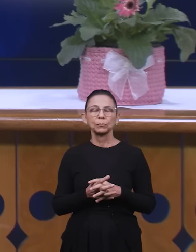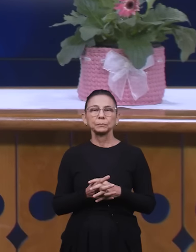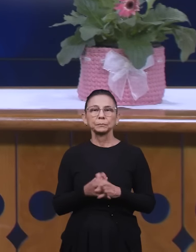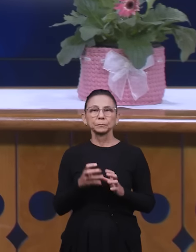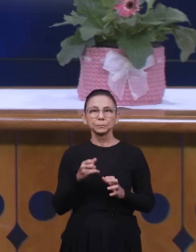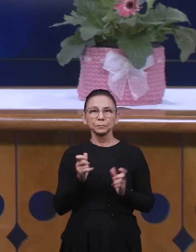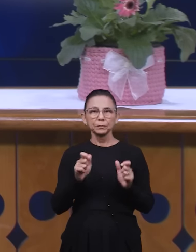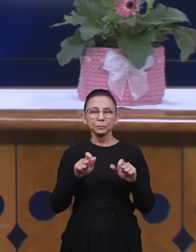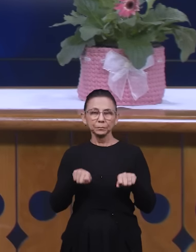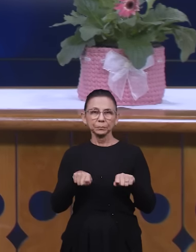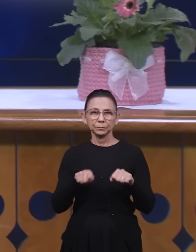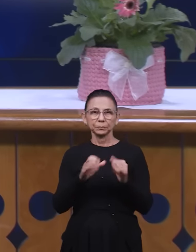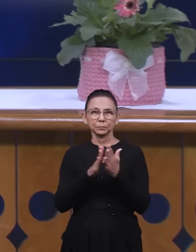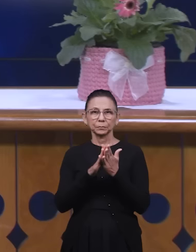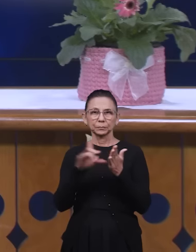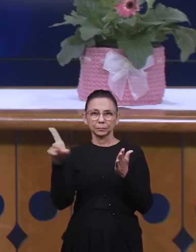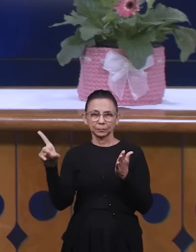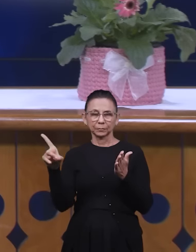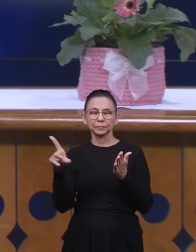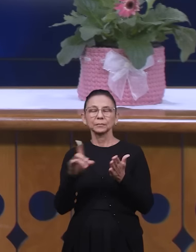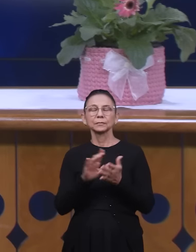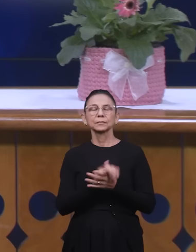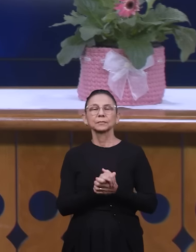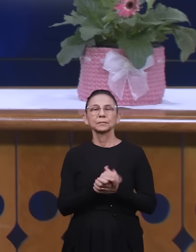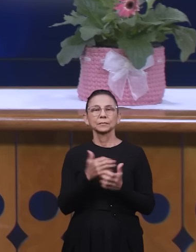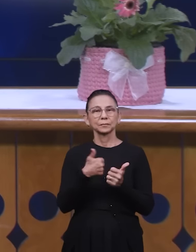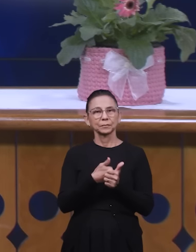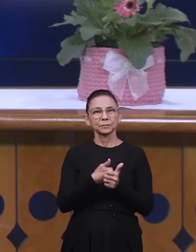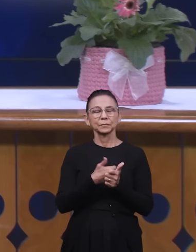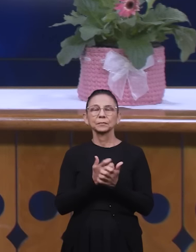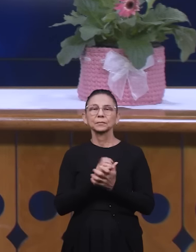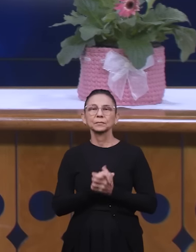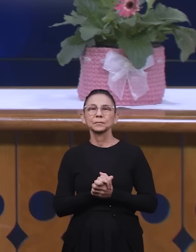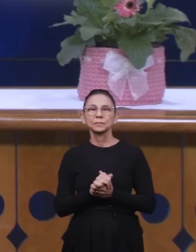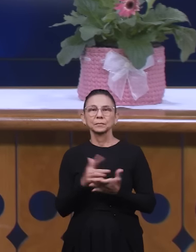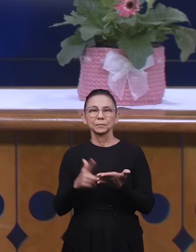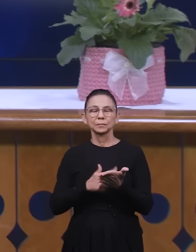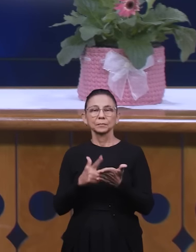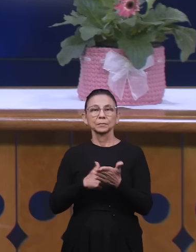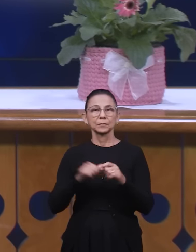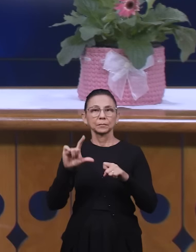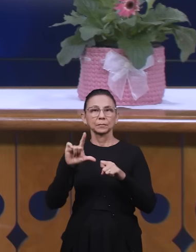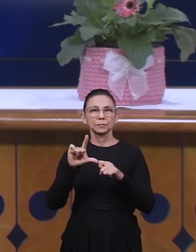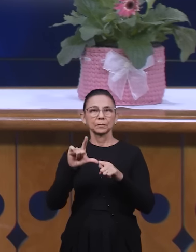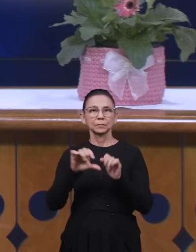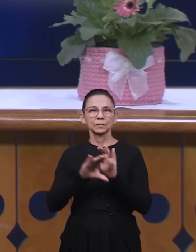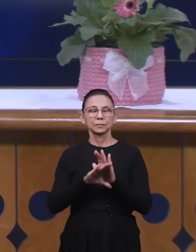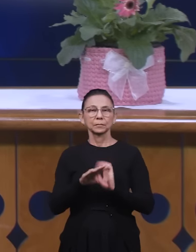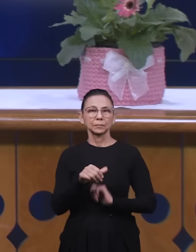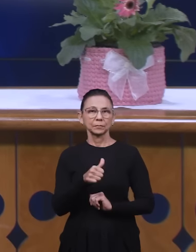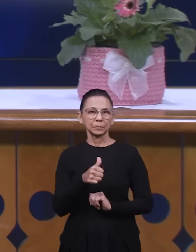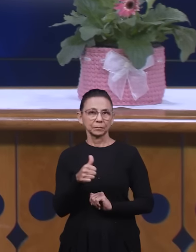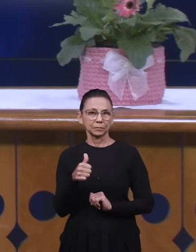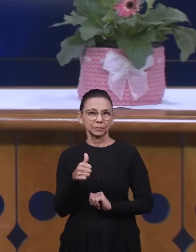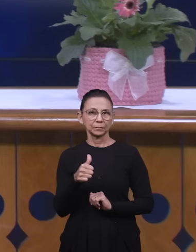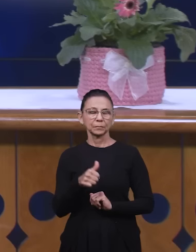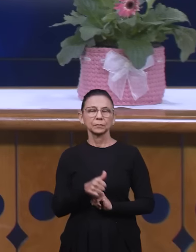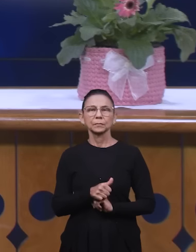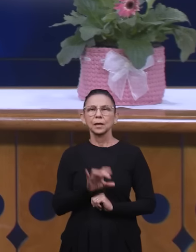a palavra ou apenas acompanhar conosco a leitura do texto que está em Lucas, no capítulo